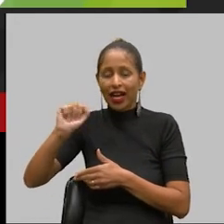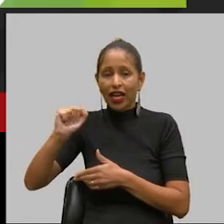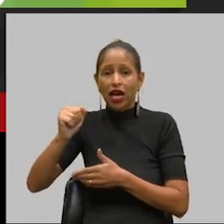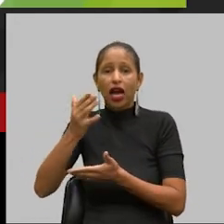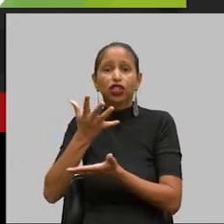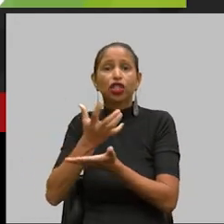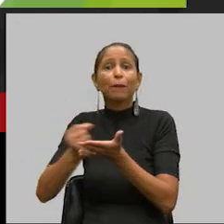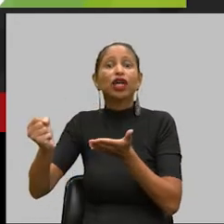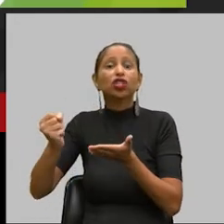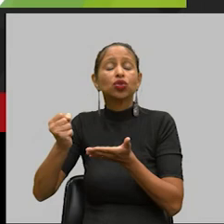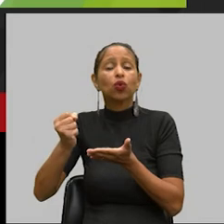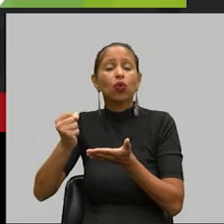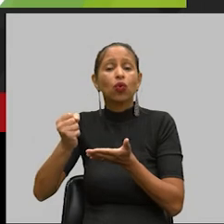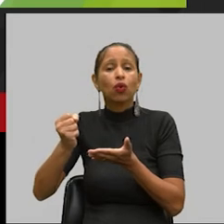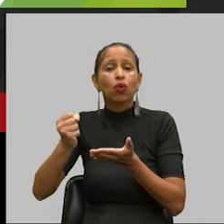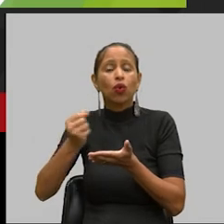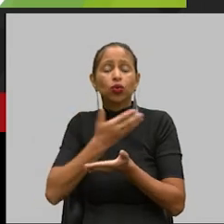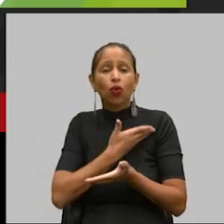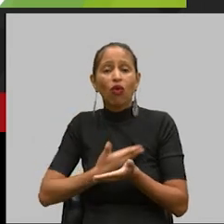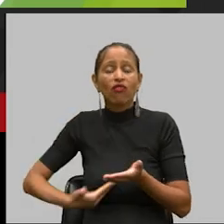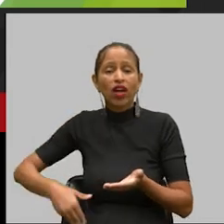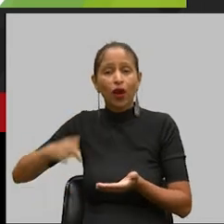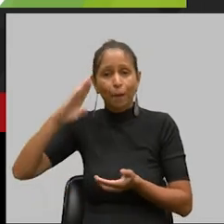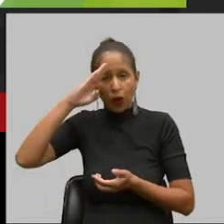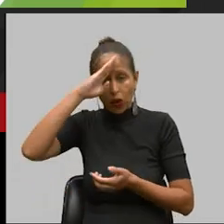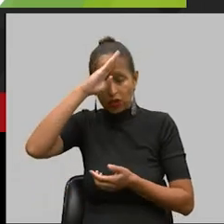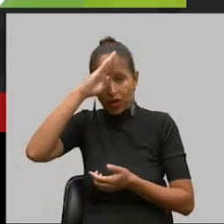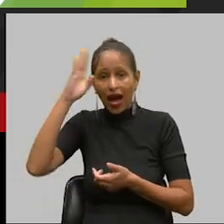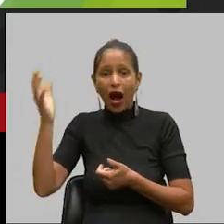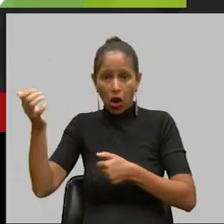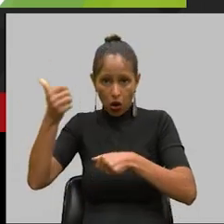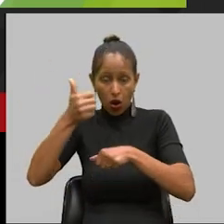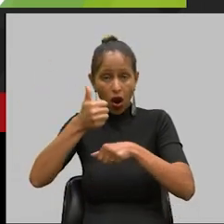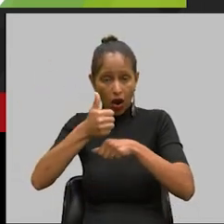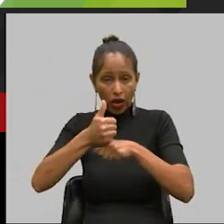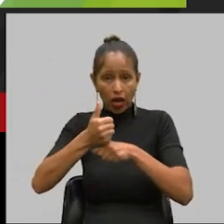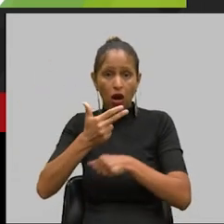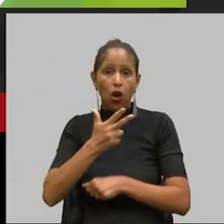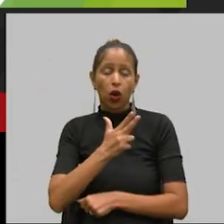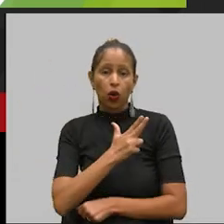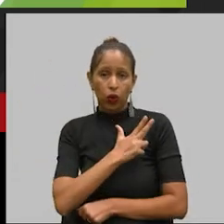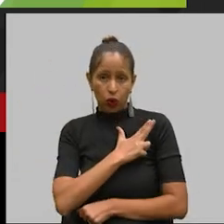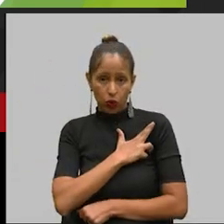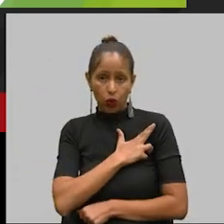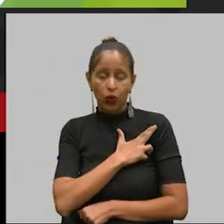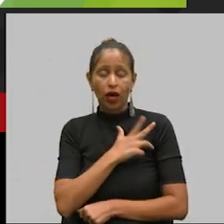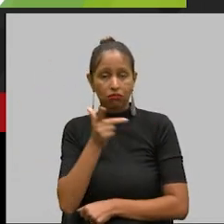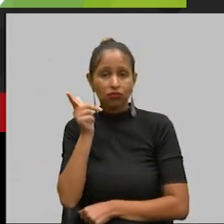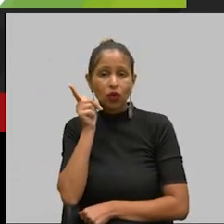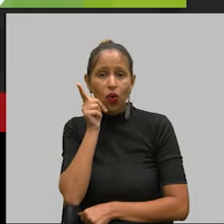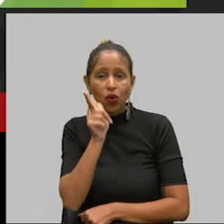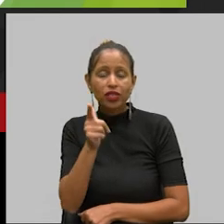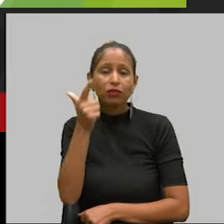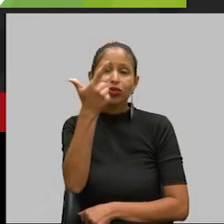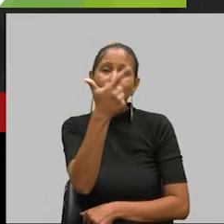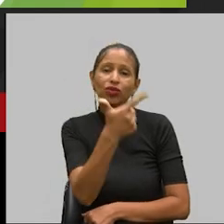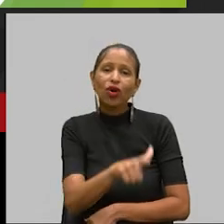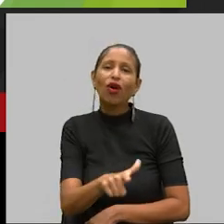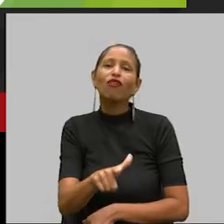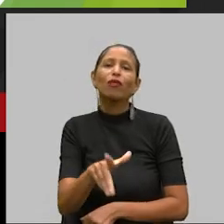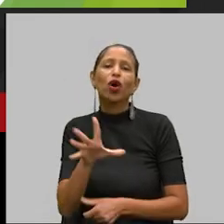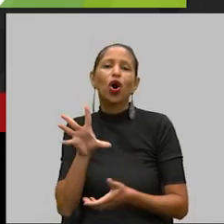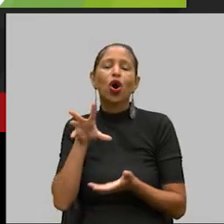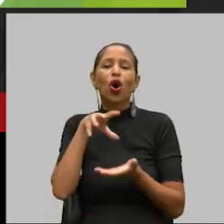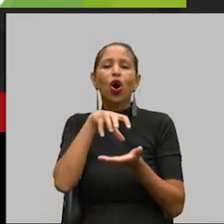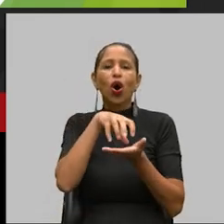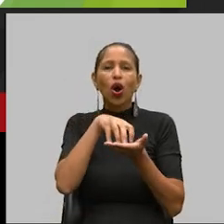do bolsonaro e que agora no no governo do presidente Lula nós conseguimos novamente colocar